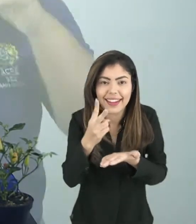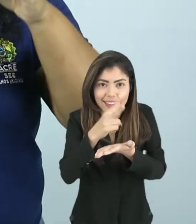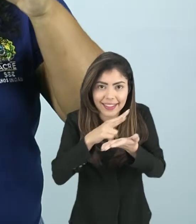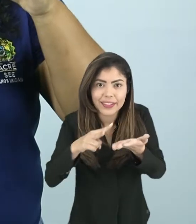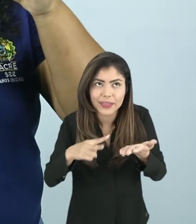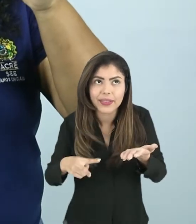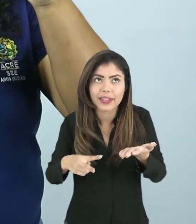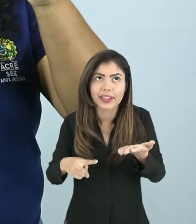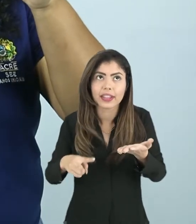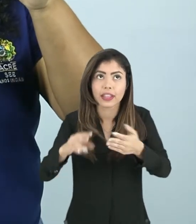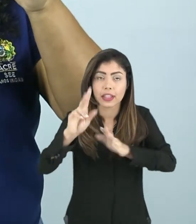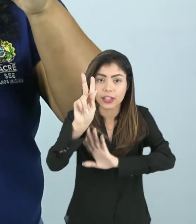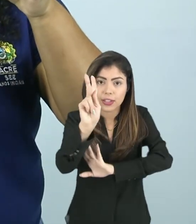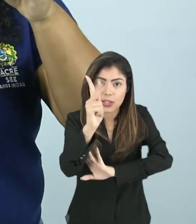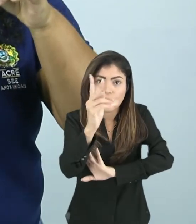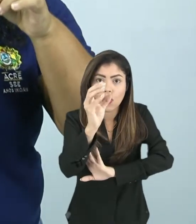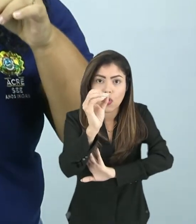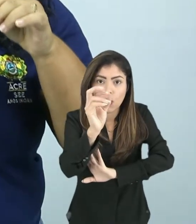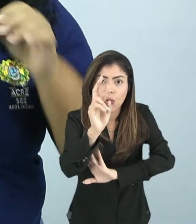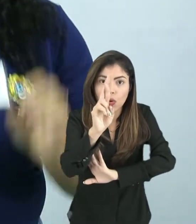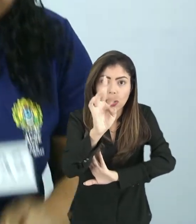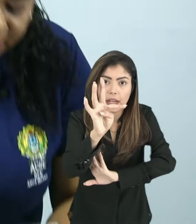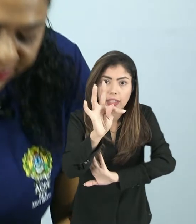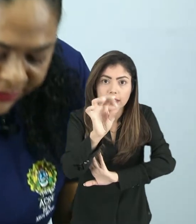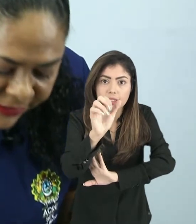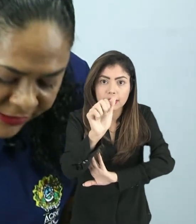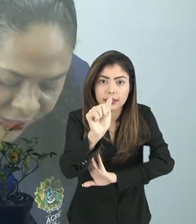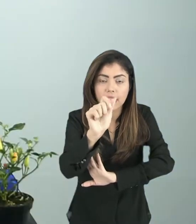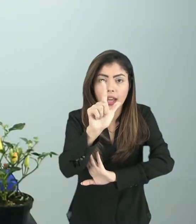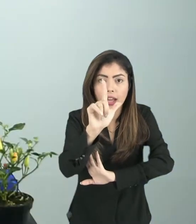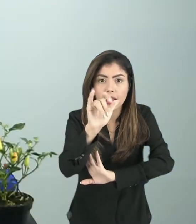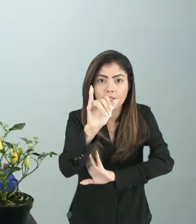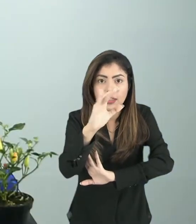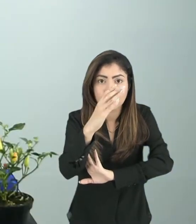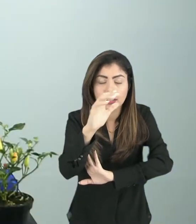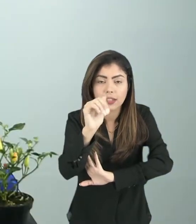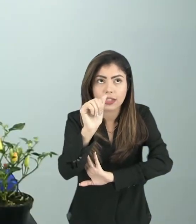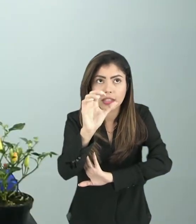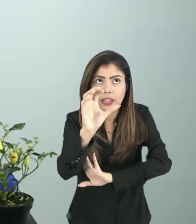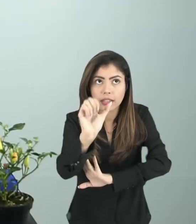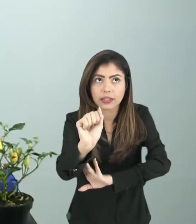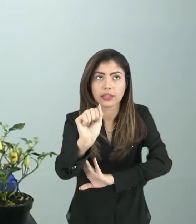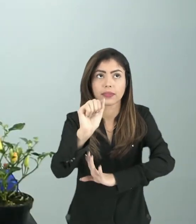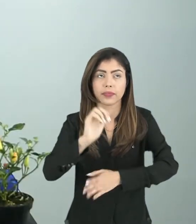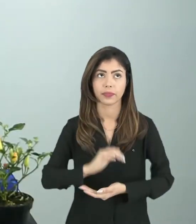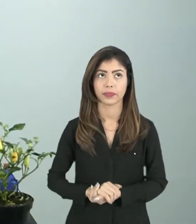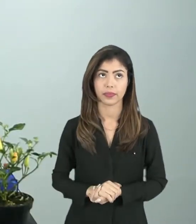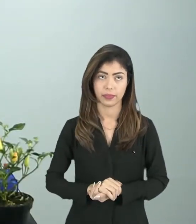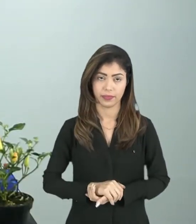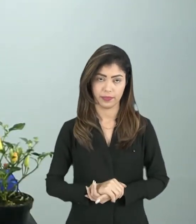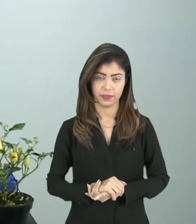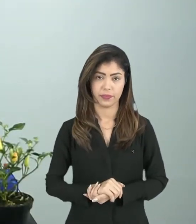leitura. Hortaliças. Então, as hortaliças, eu trouxe mais.